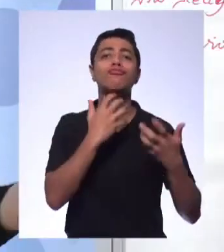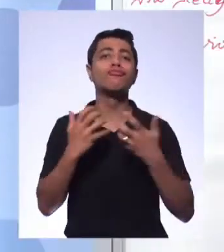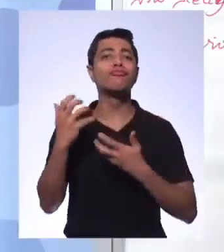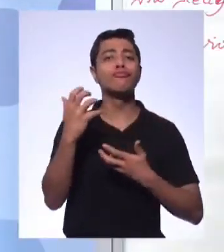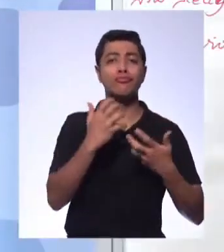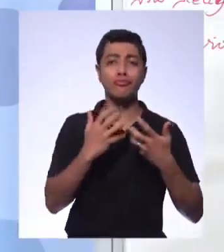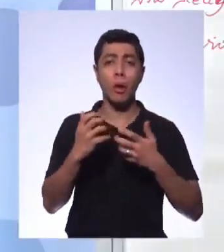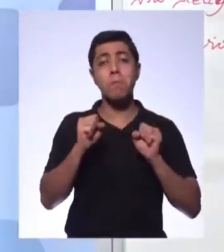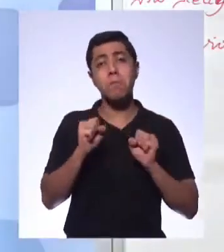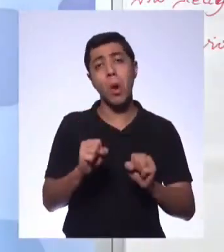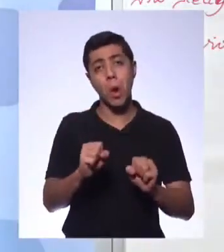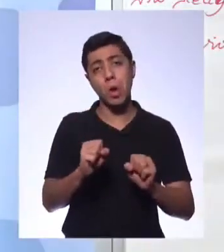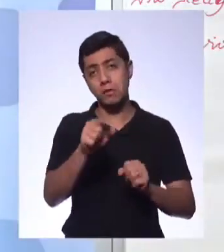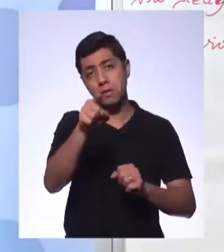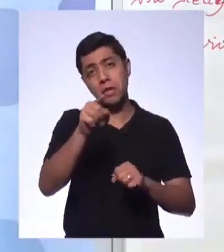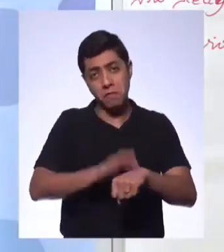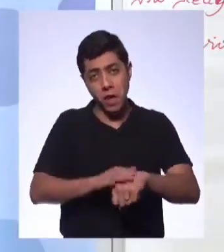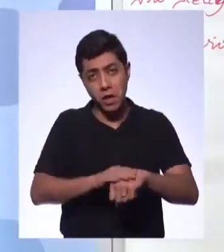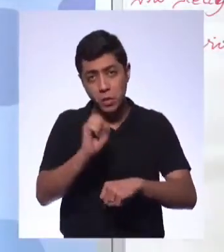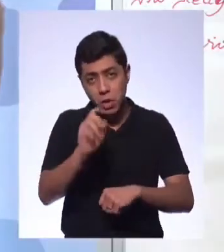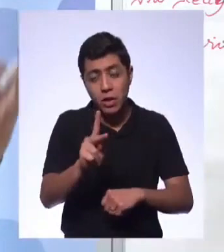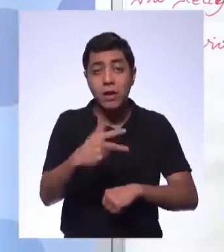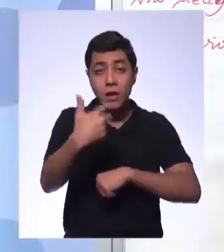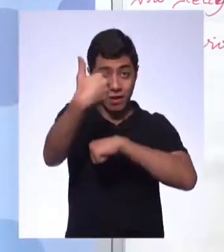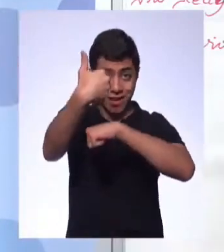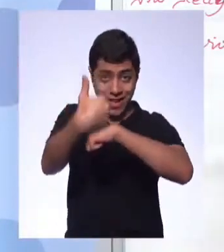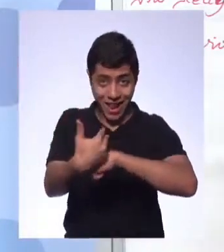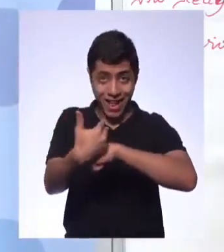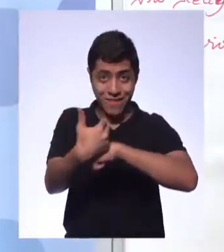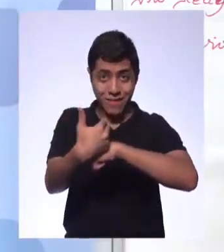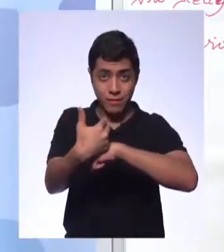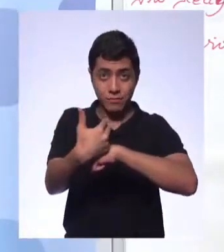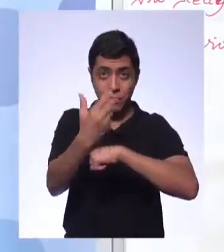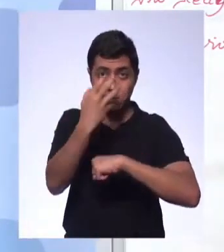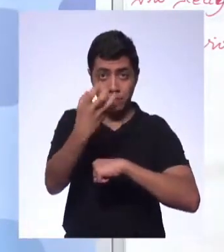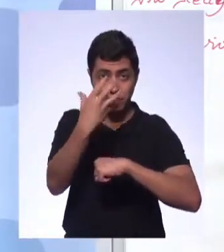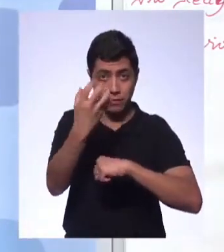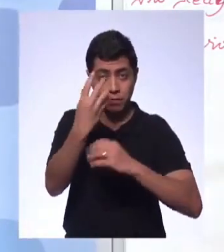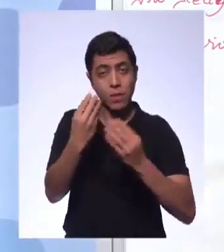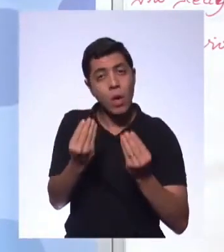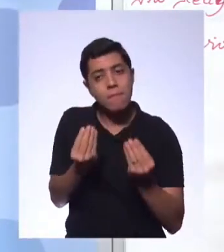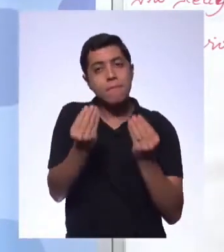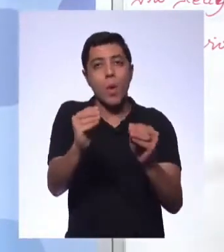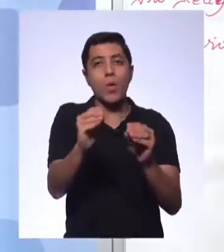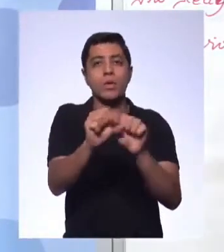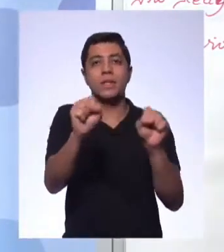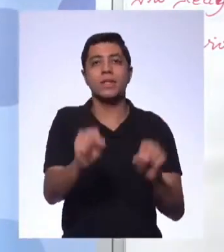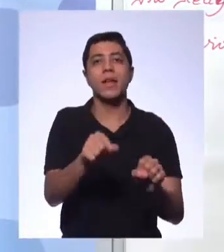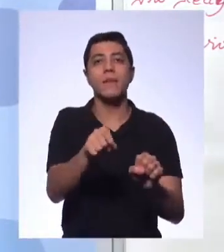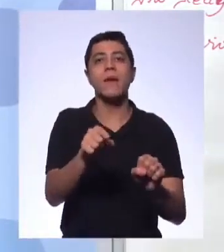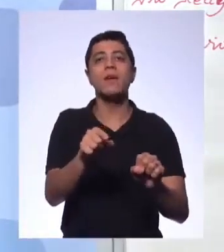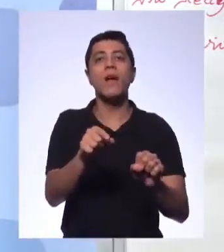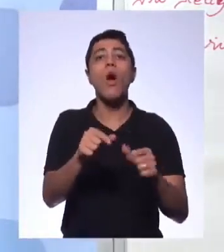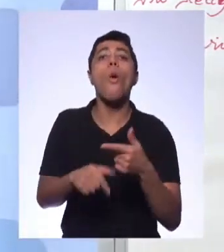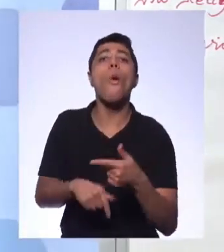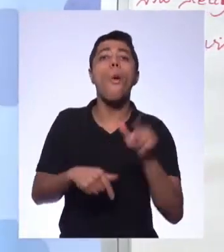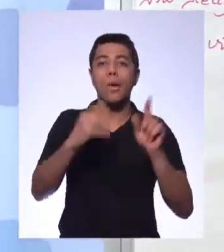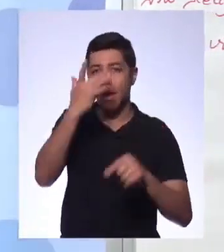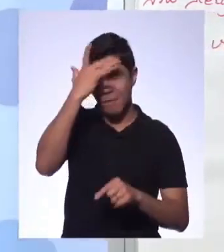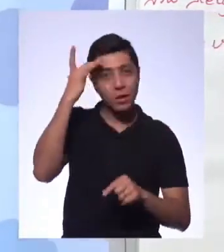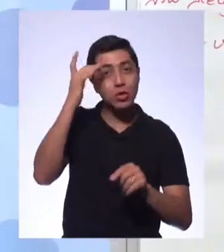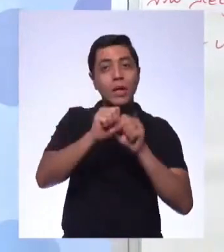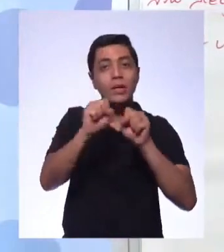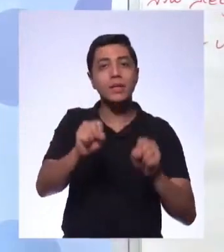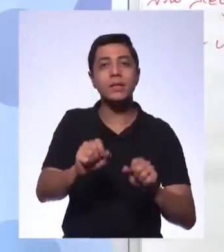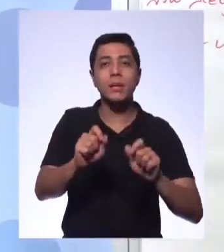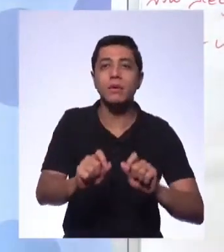Vocês podem estar utilizando, né? Grava o vídeo e joga lá nessa plataforma, né? Para que todo mundo tenha acesso à sua